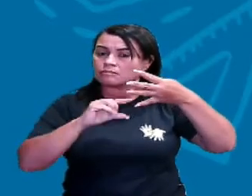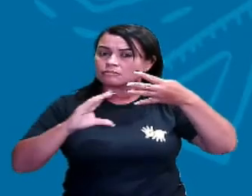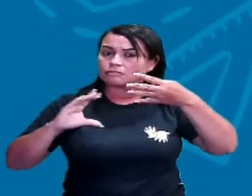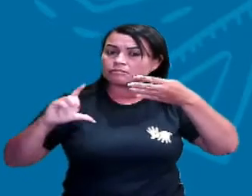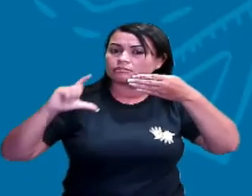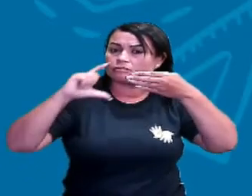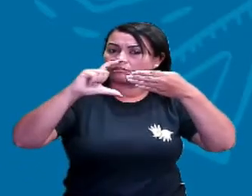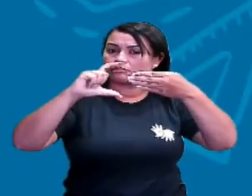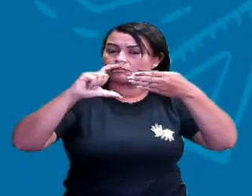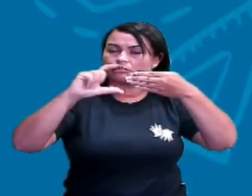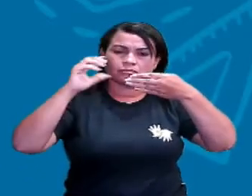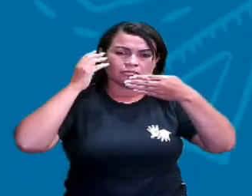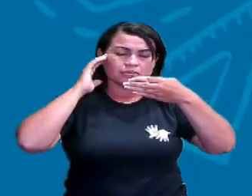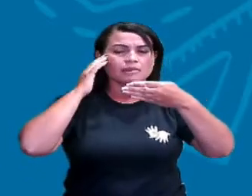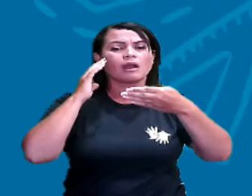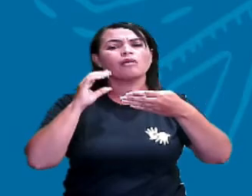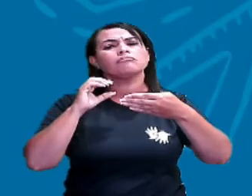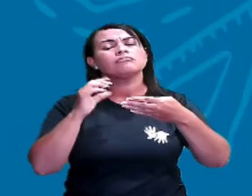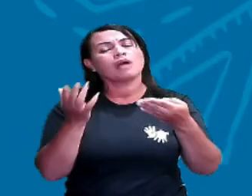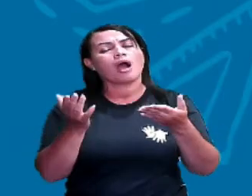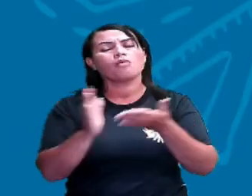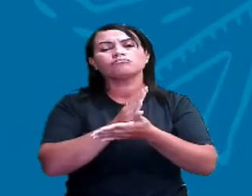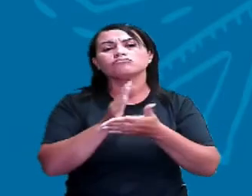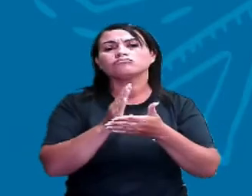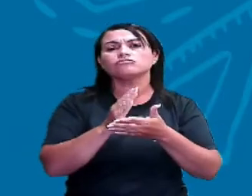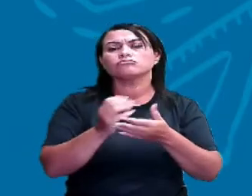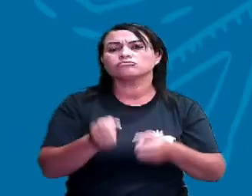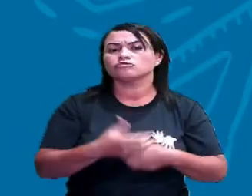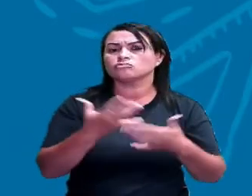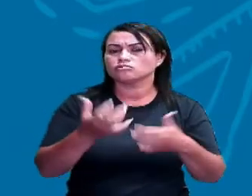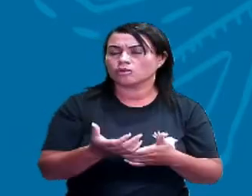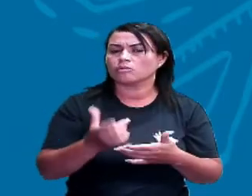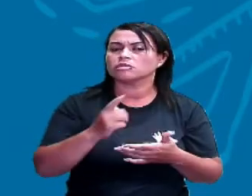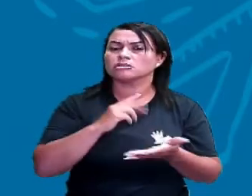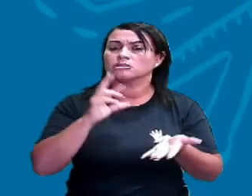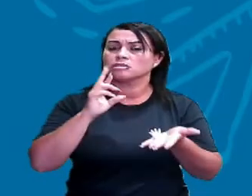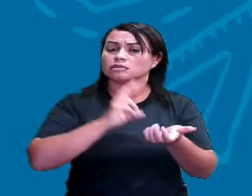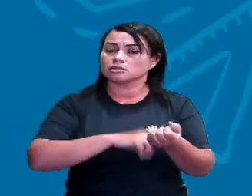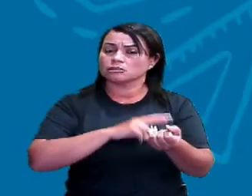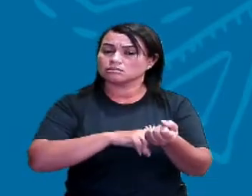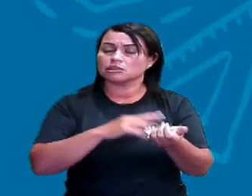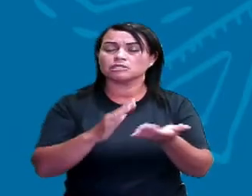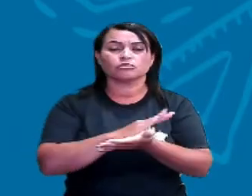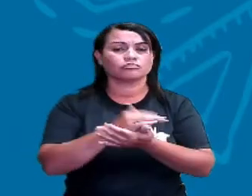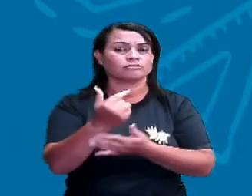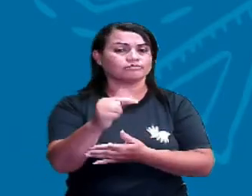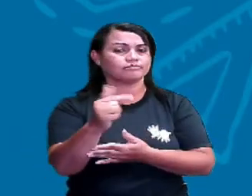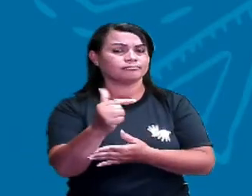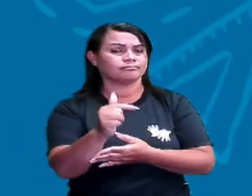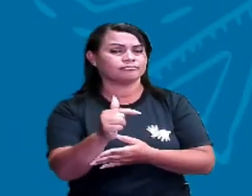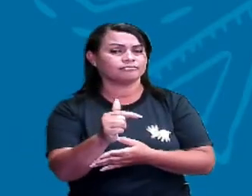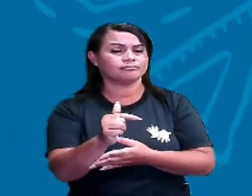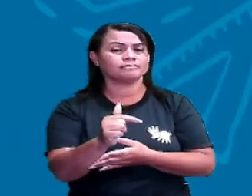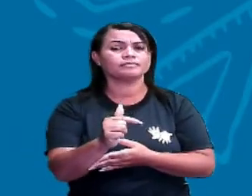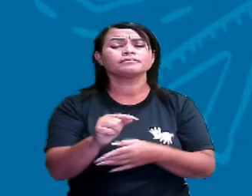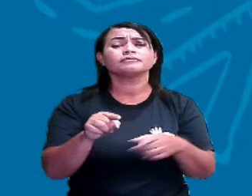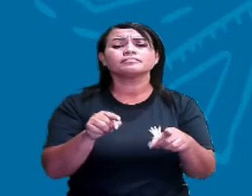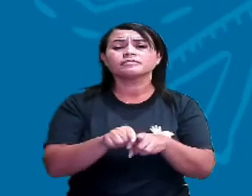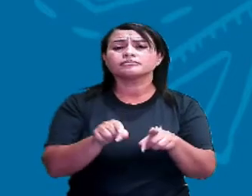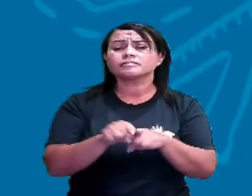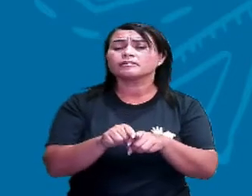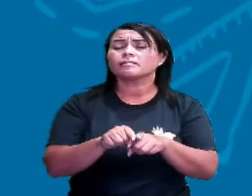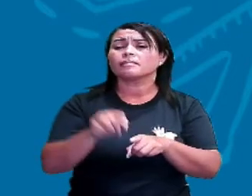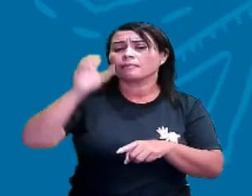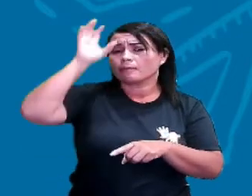estrofes. Alguns poemas podem vir com rimas e outros não. E aprendemos também que a